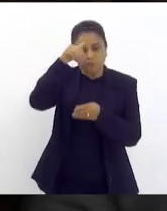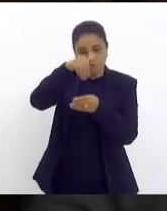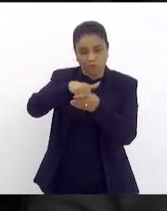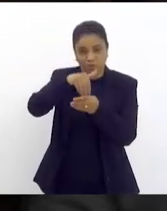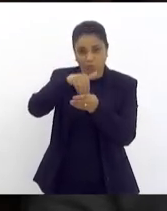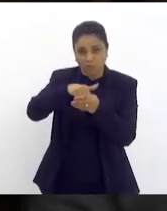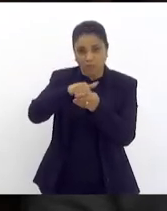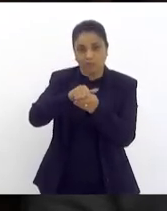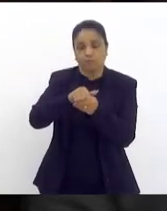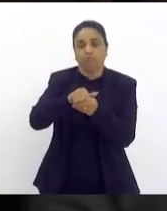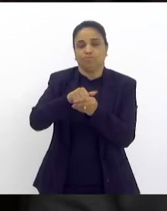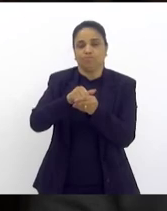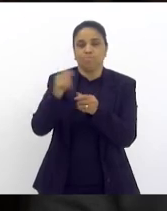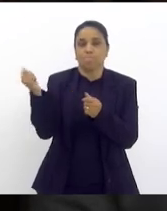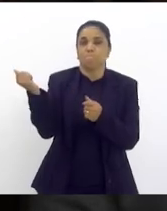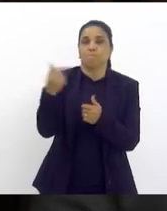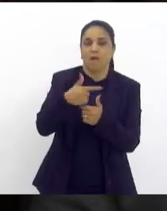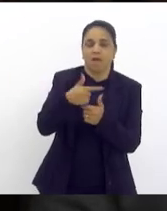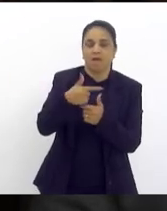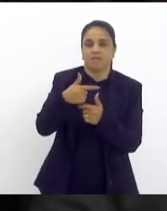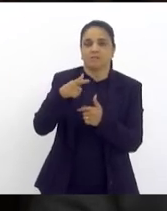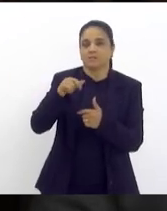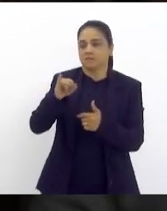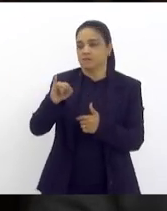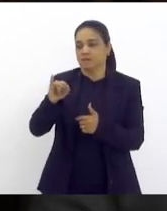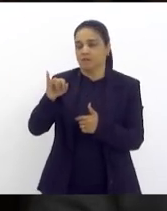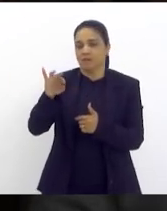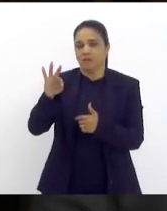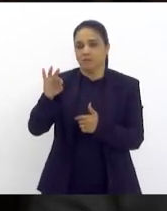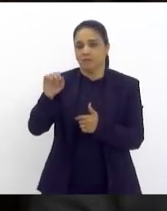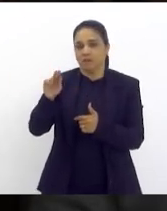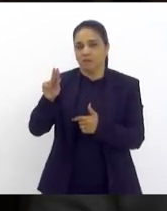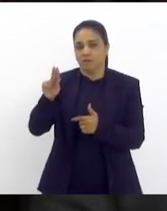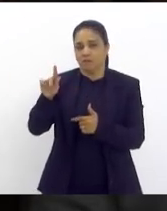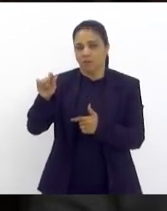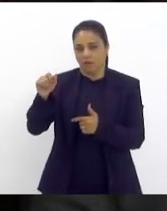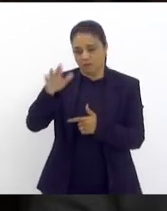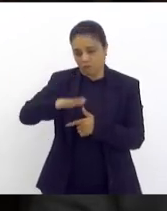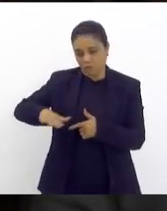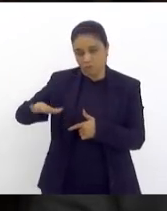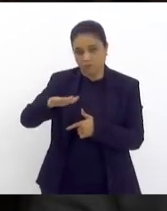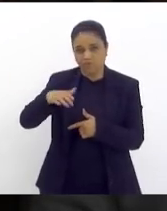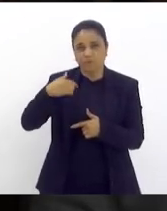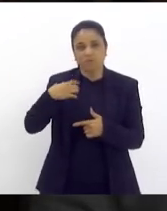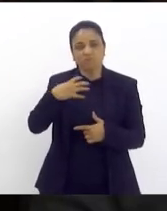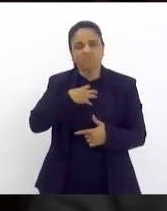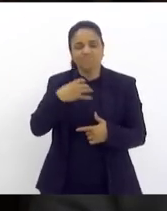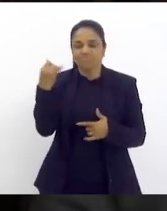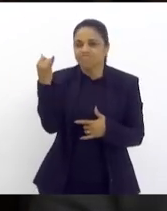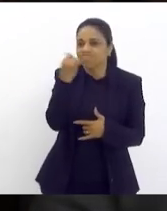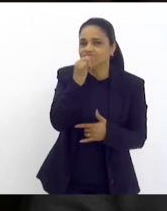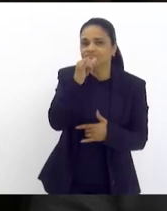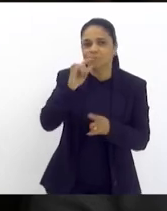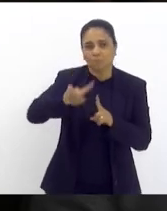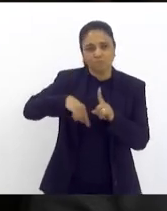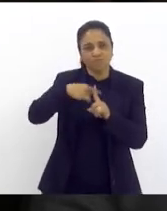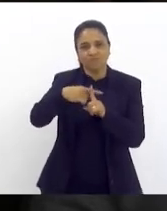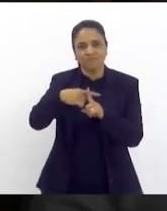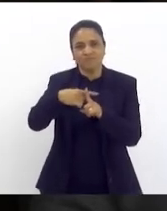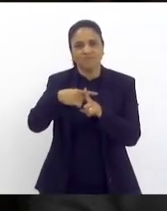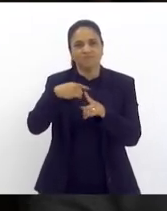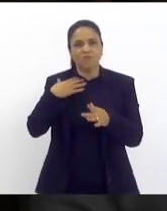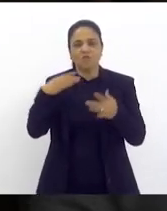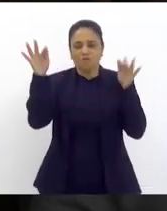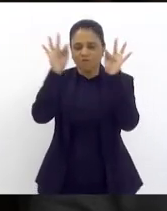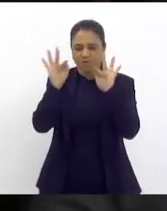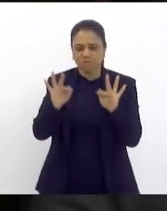Itaguaí, mas pela energia positiva que eu sinto naquele município, a felicidade que eu tenho de ir para lá para a gente bater papo